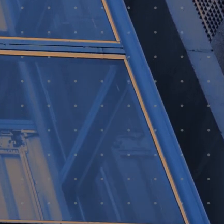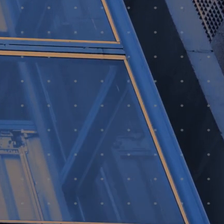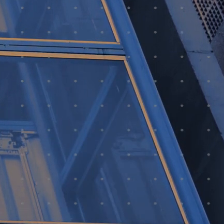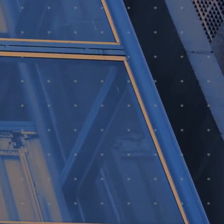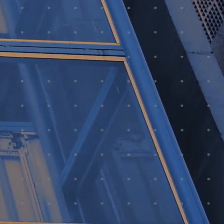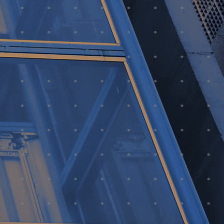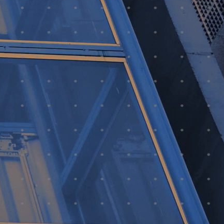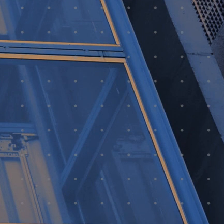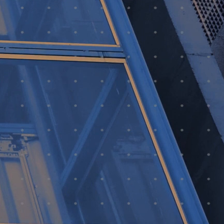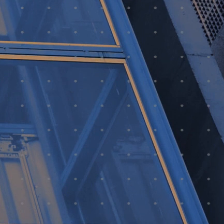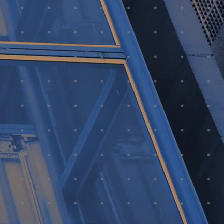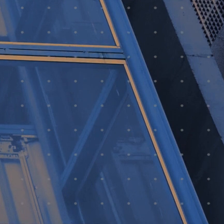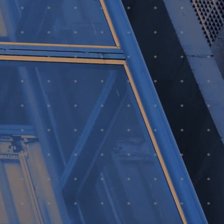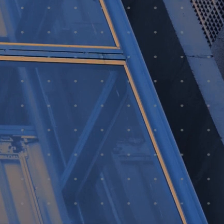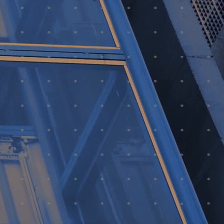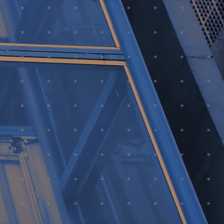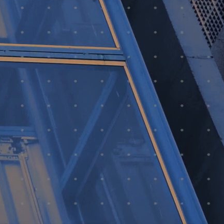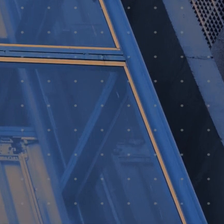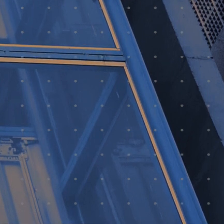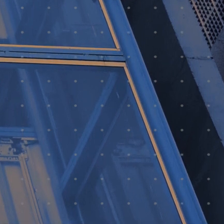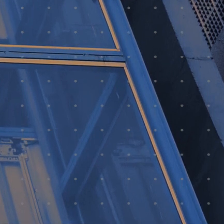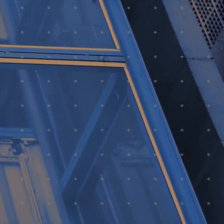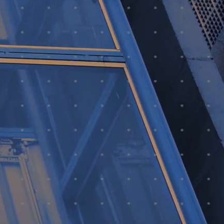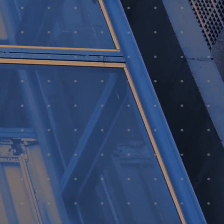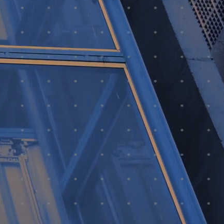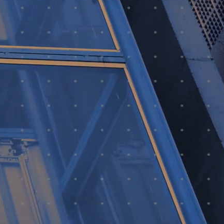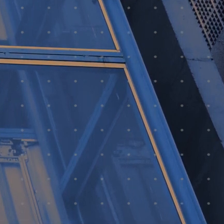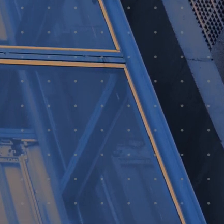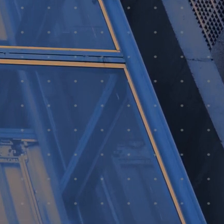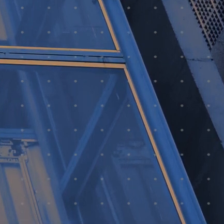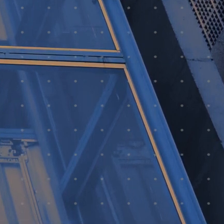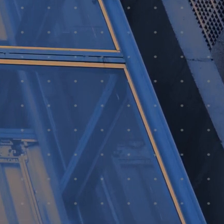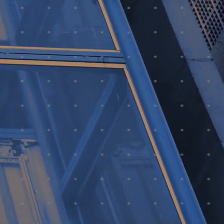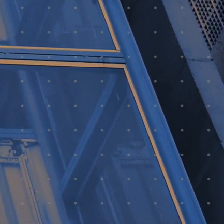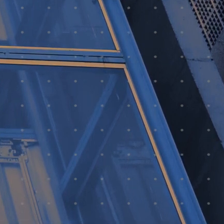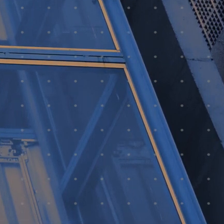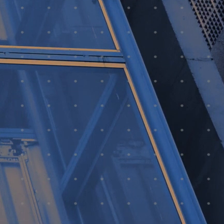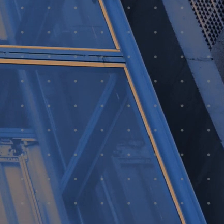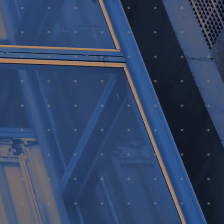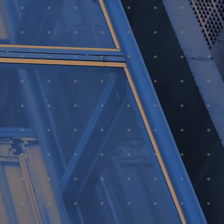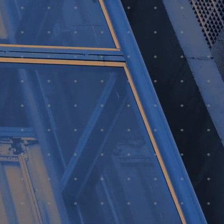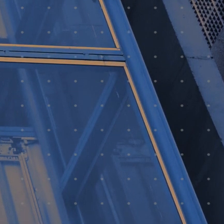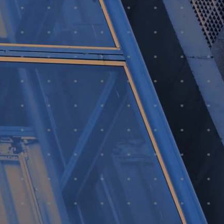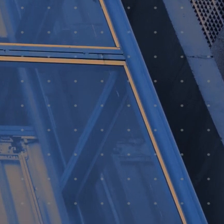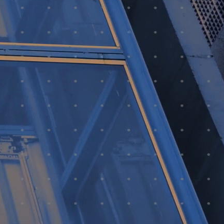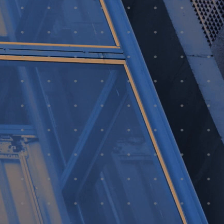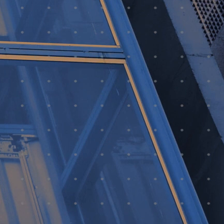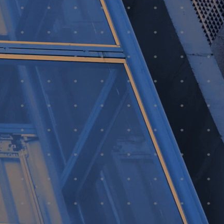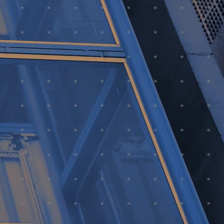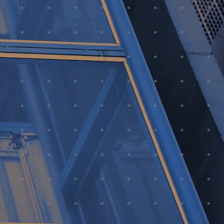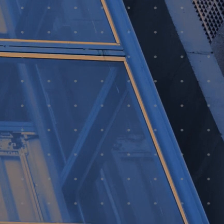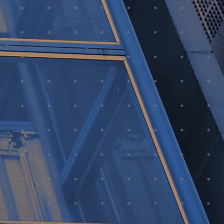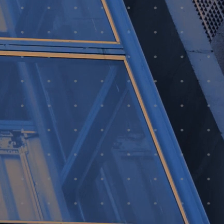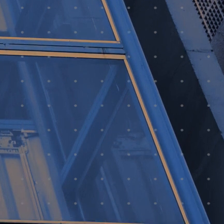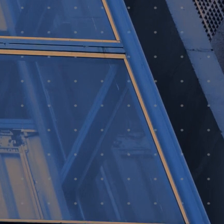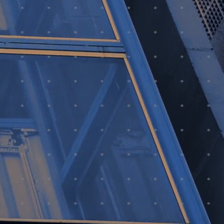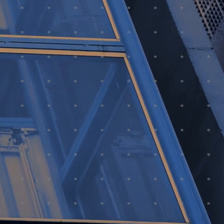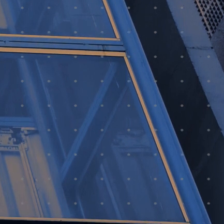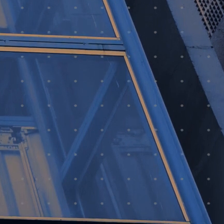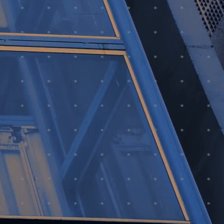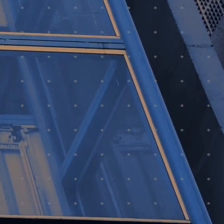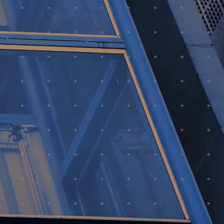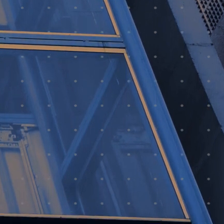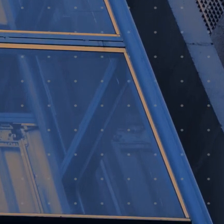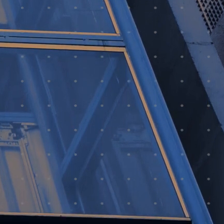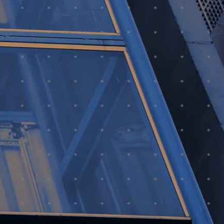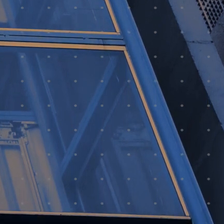açougueiro, atendente, atendente de balcão, auxiliar de açougue, auxiliar de cozinha, auxiliar de